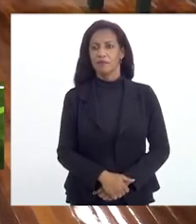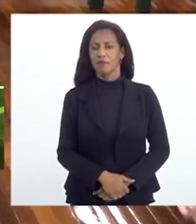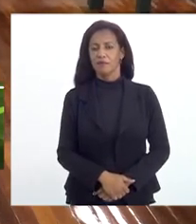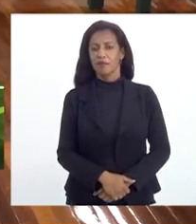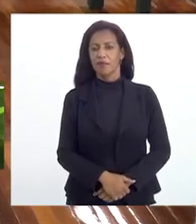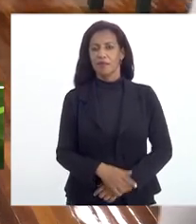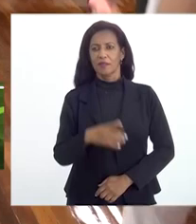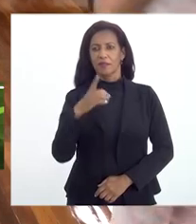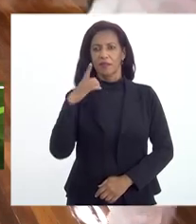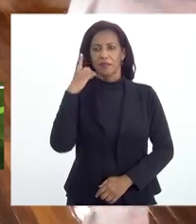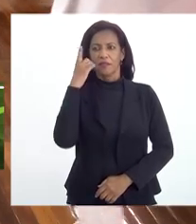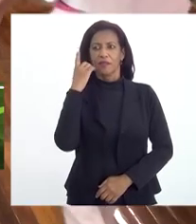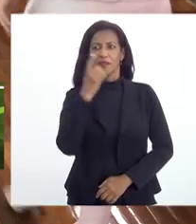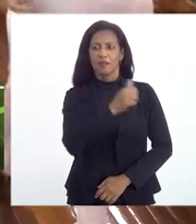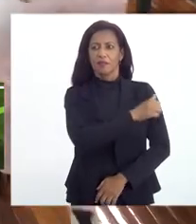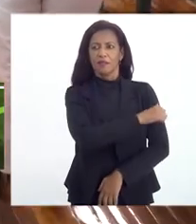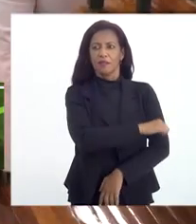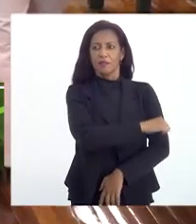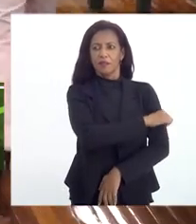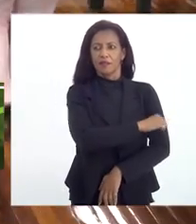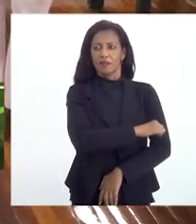deputado da enfermeira Rejane,